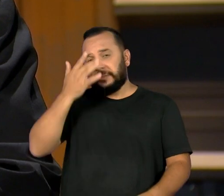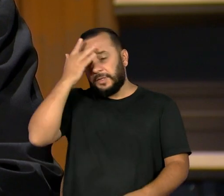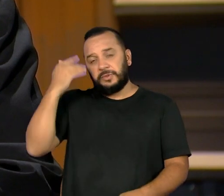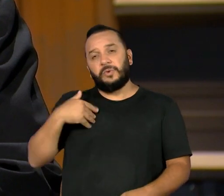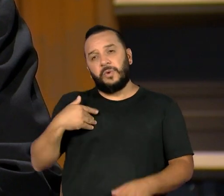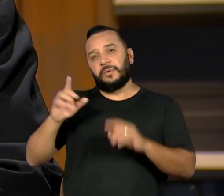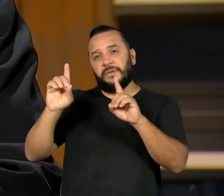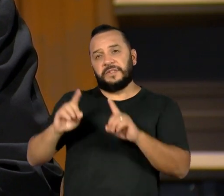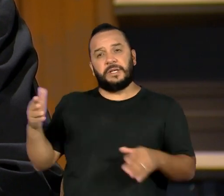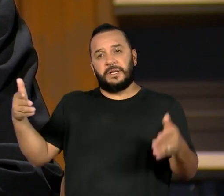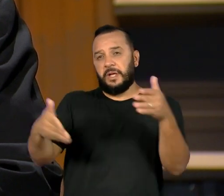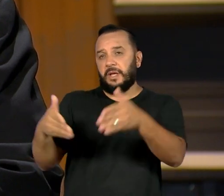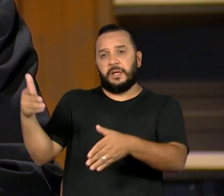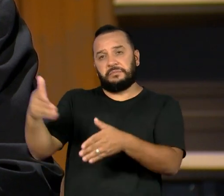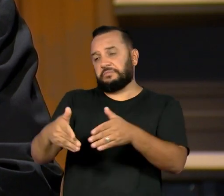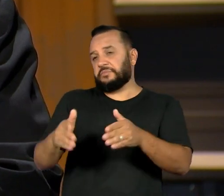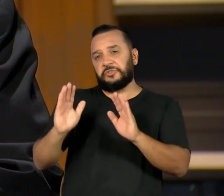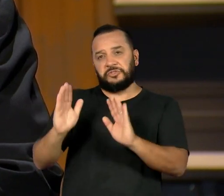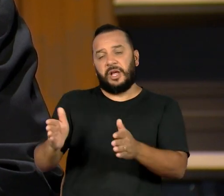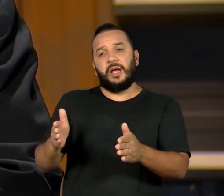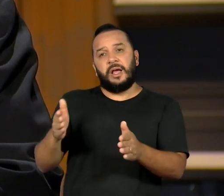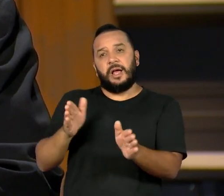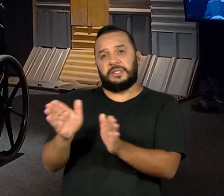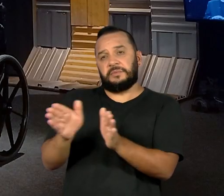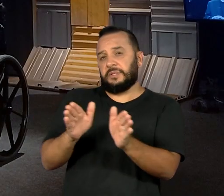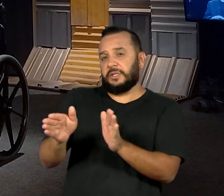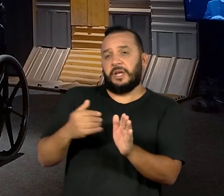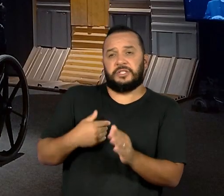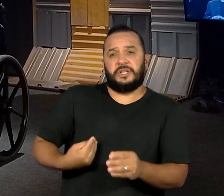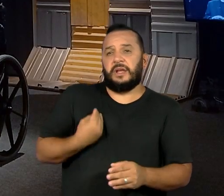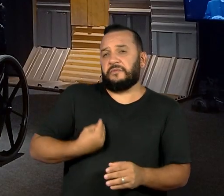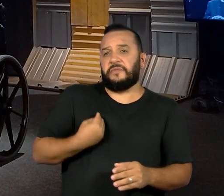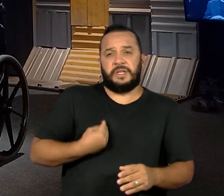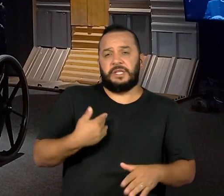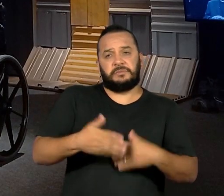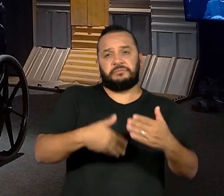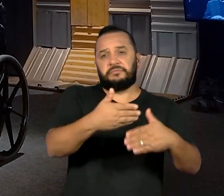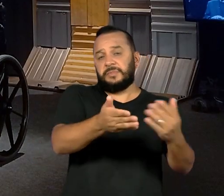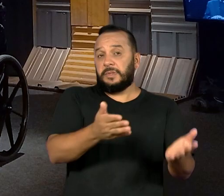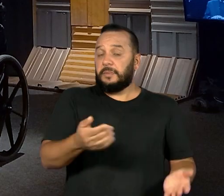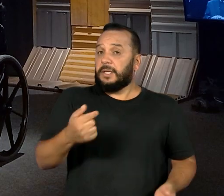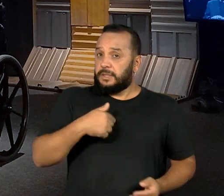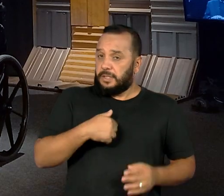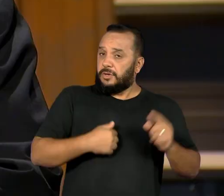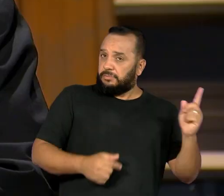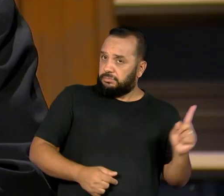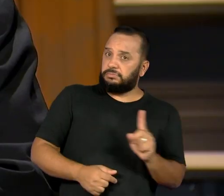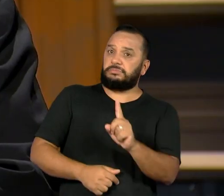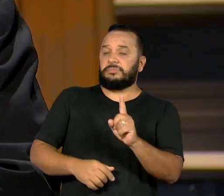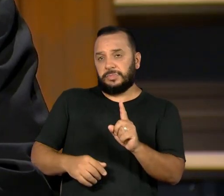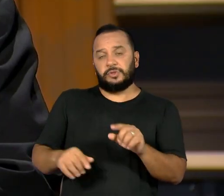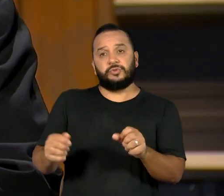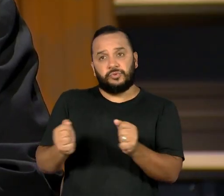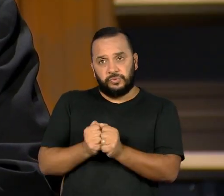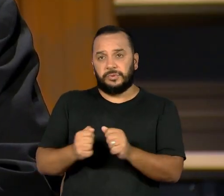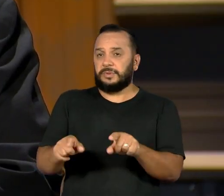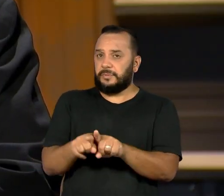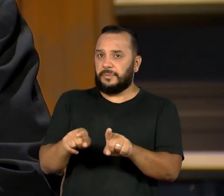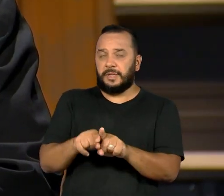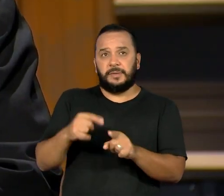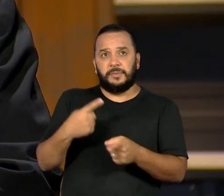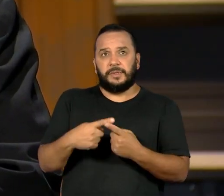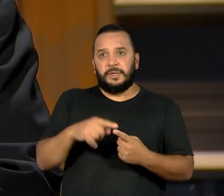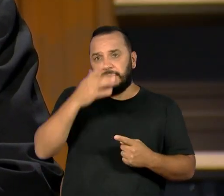vida segue, as pessoas não se veem como parte da mudança. Quer dizer, no dia seguinte, a pessoa vai lá, toca o seu